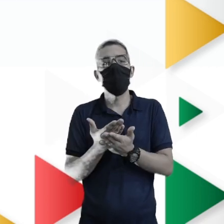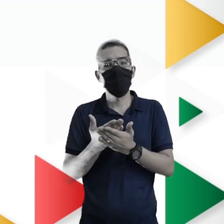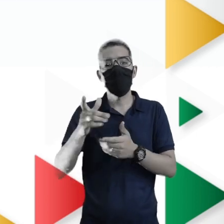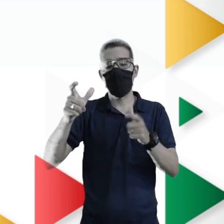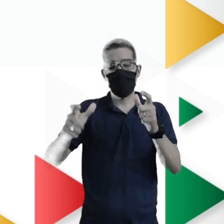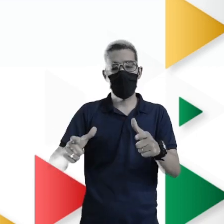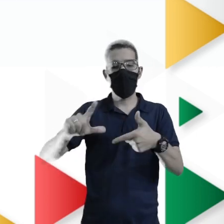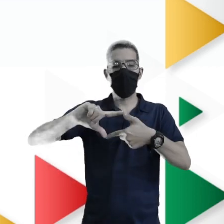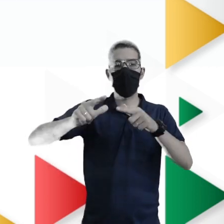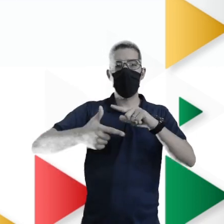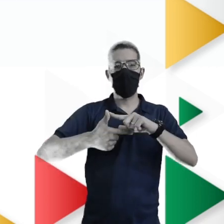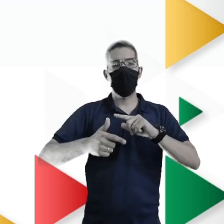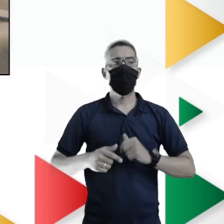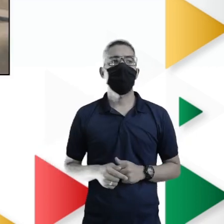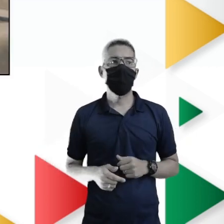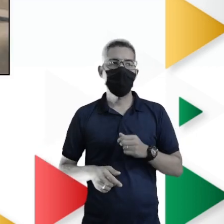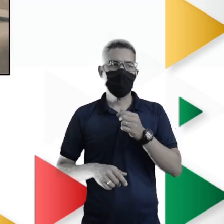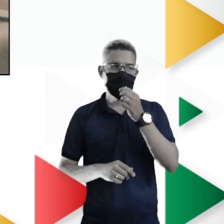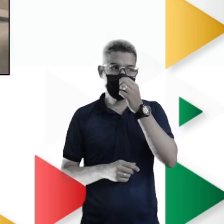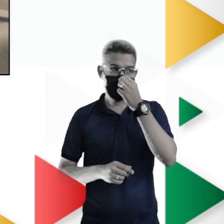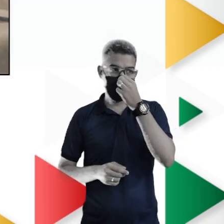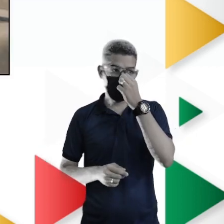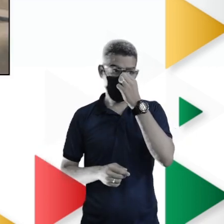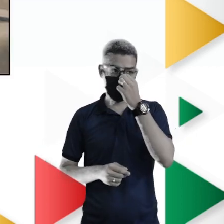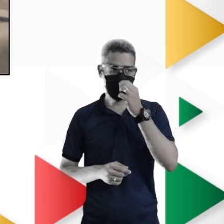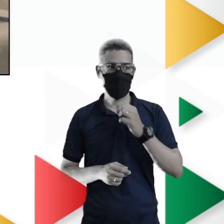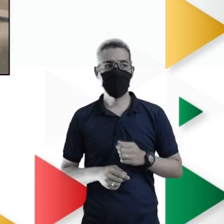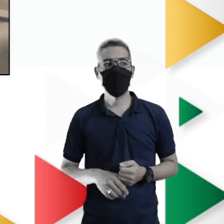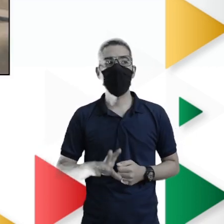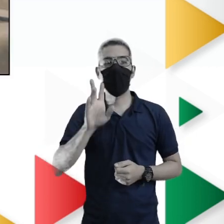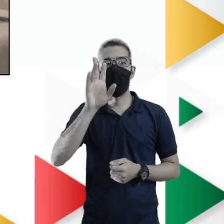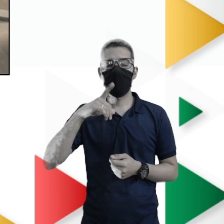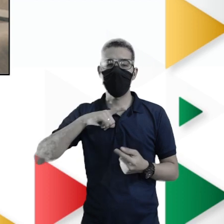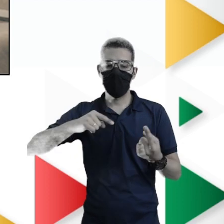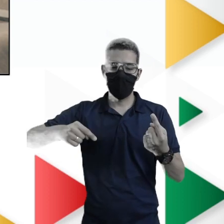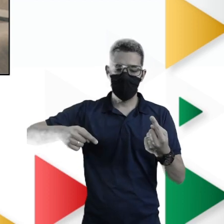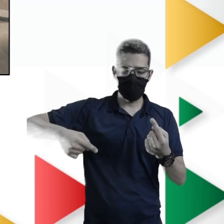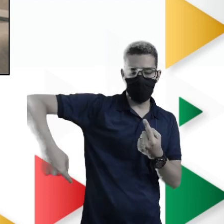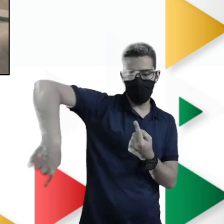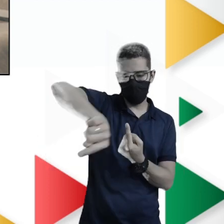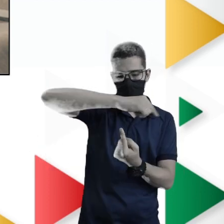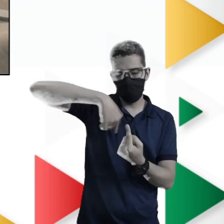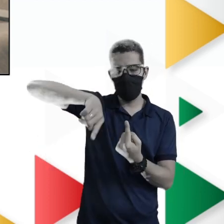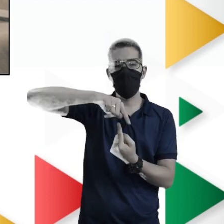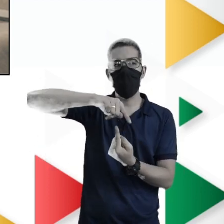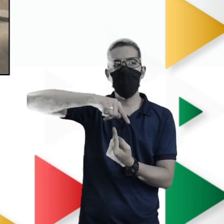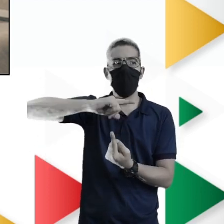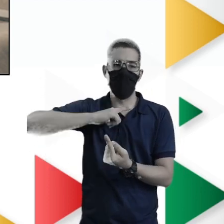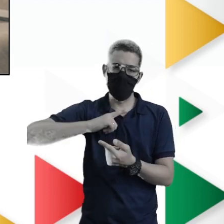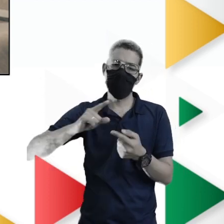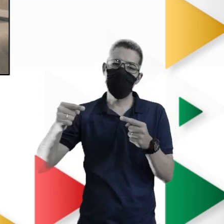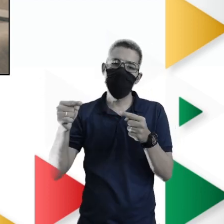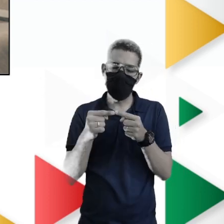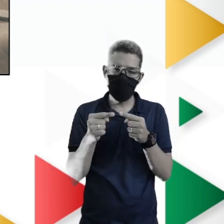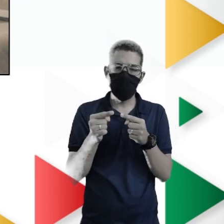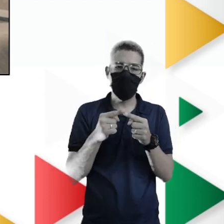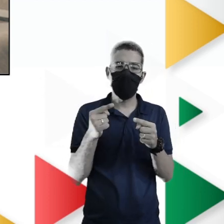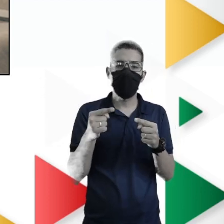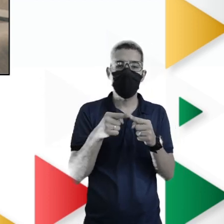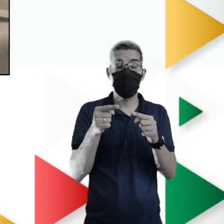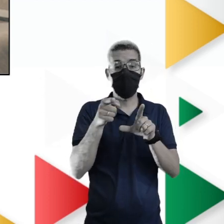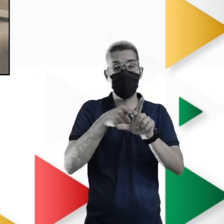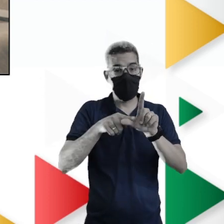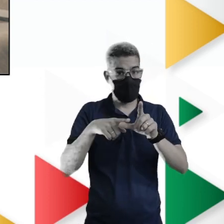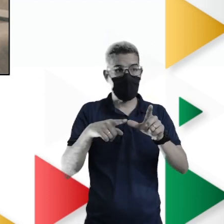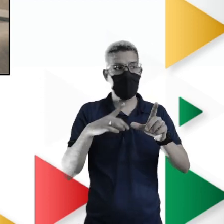a circunferência, tá bom? Agora a gente vai falar de giro ou rotação, que faz parte do ângulo dinâmico. Giro ou rotação,